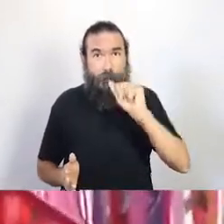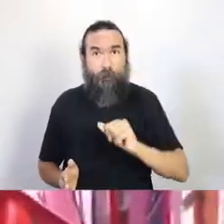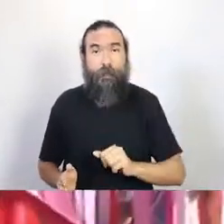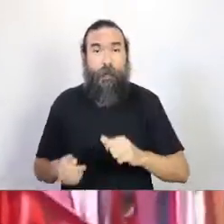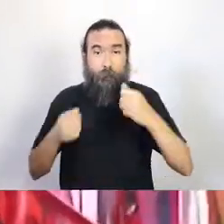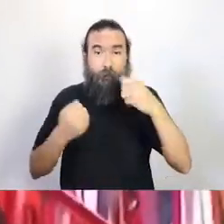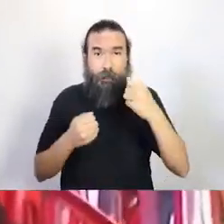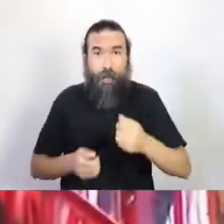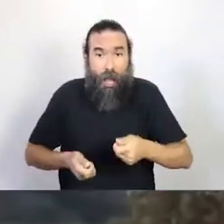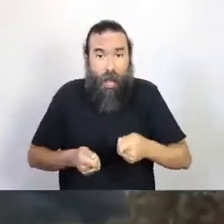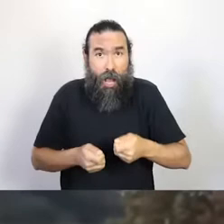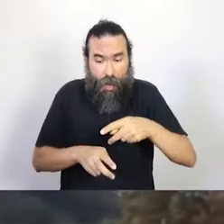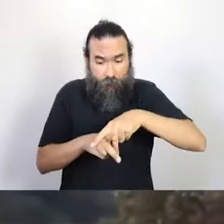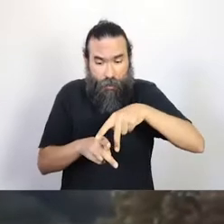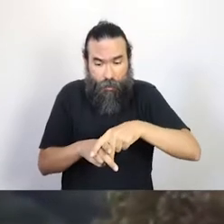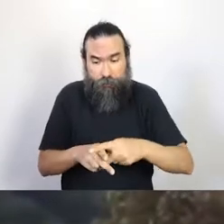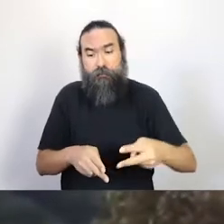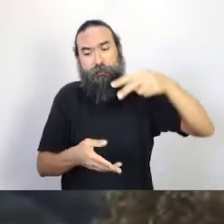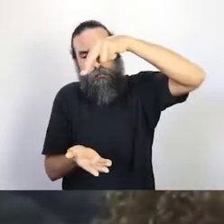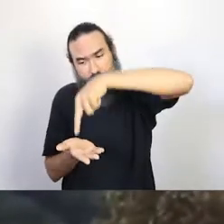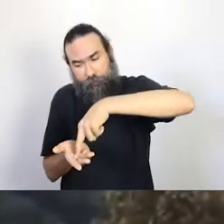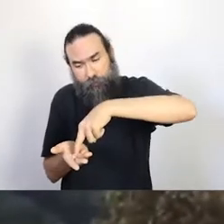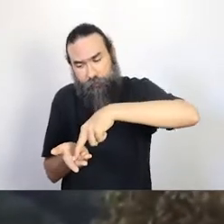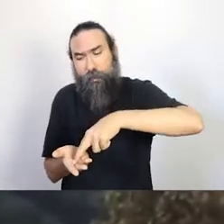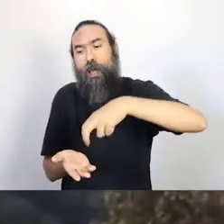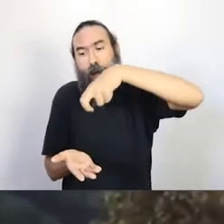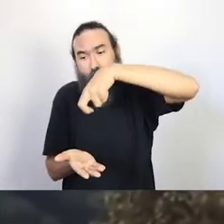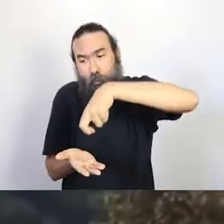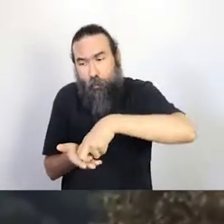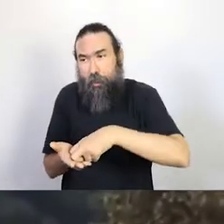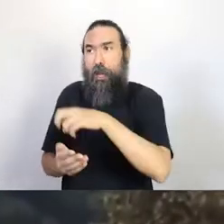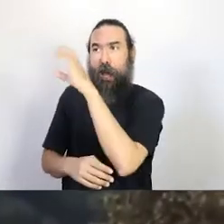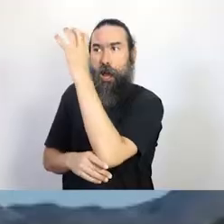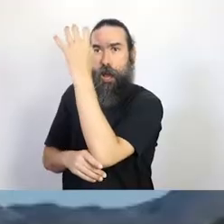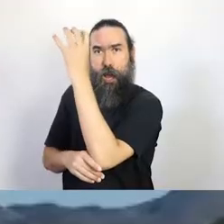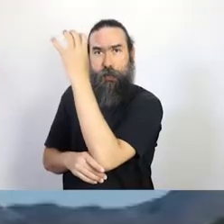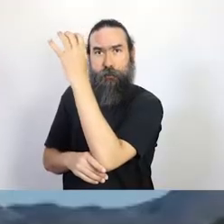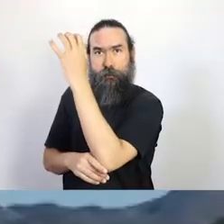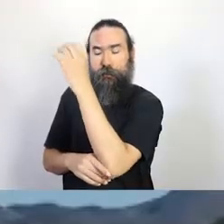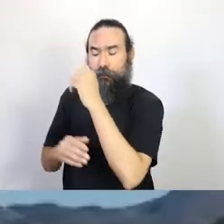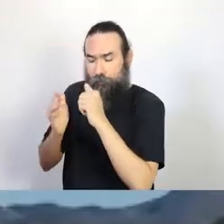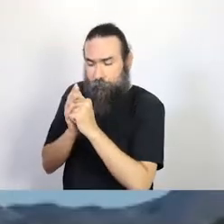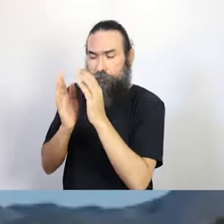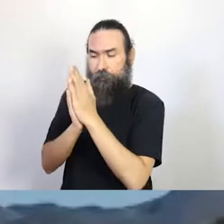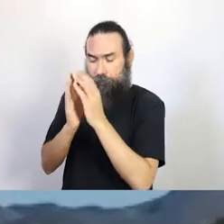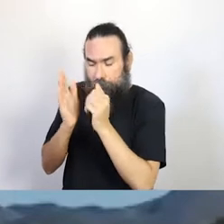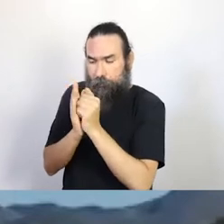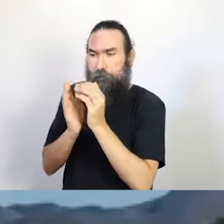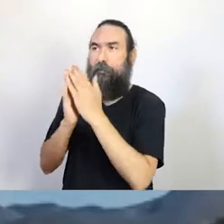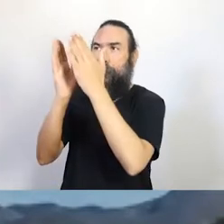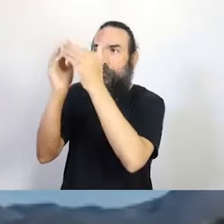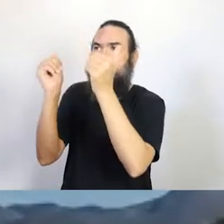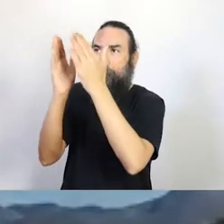que desamontar, vocês dois vão lá e joelha debaixo do mar e faz lá